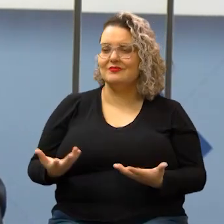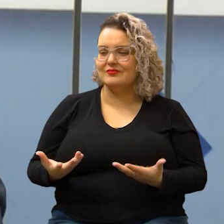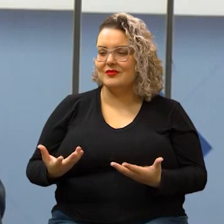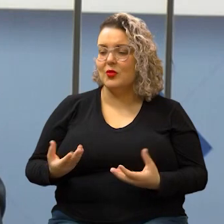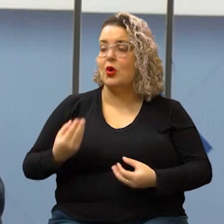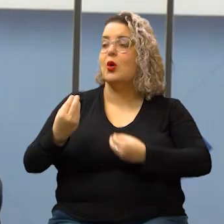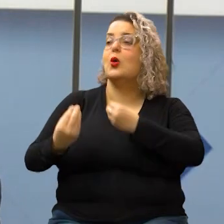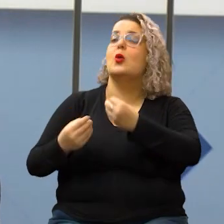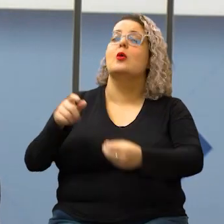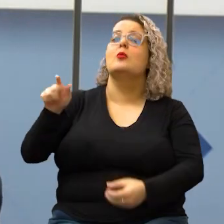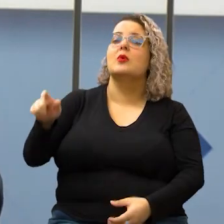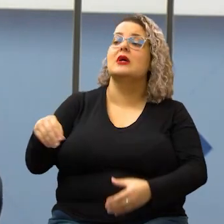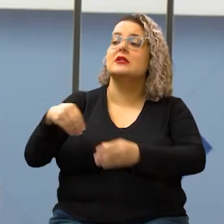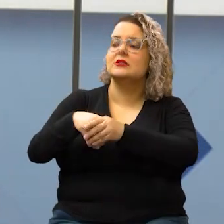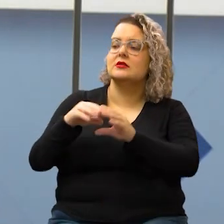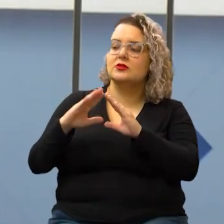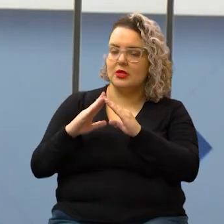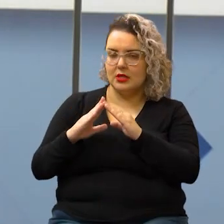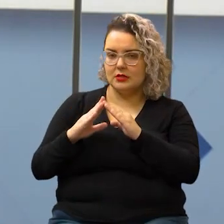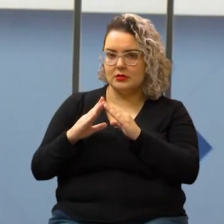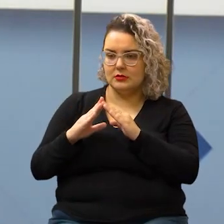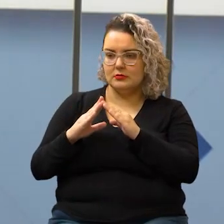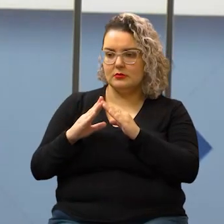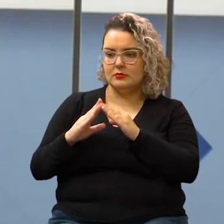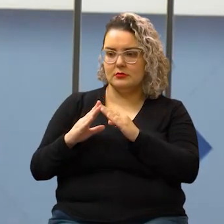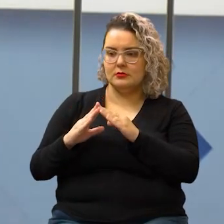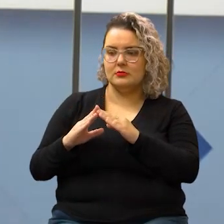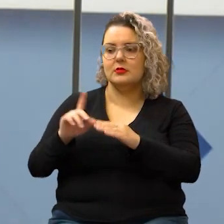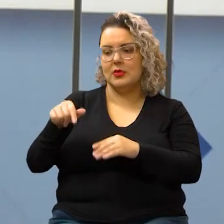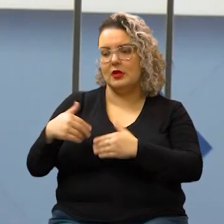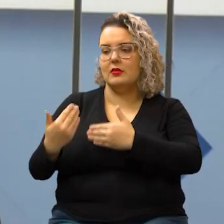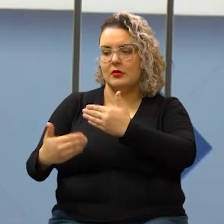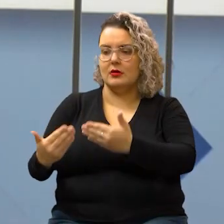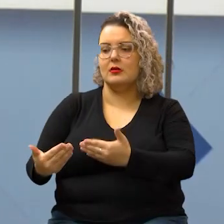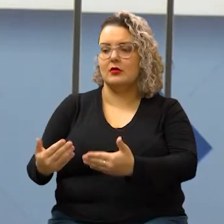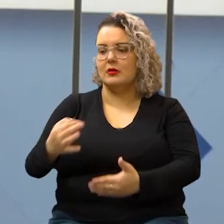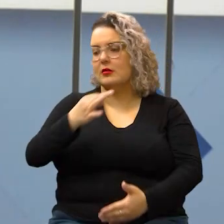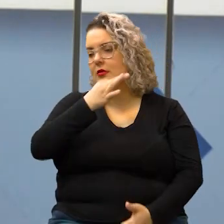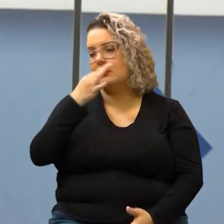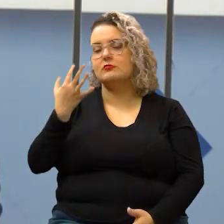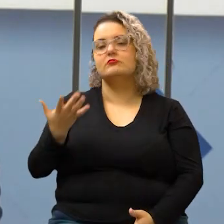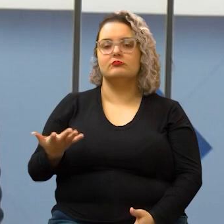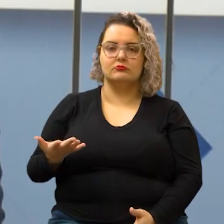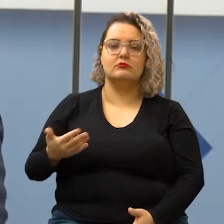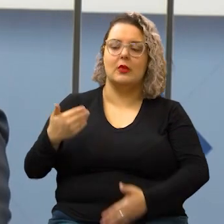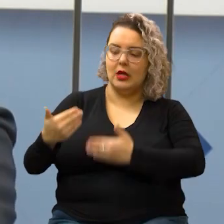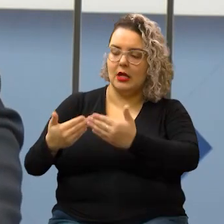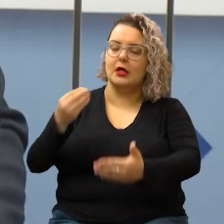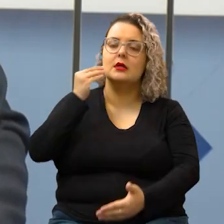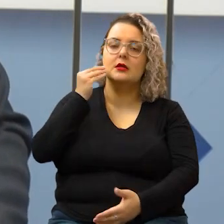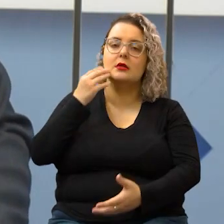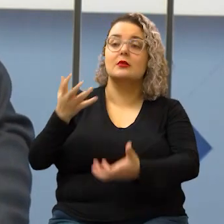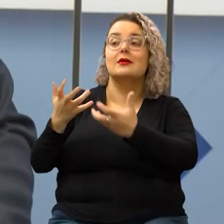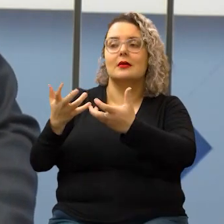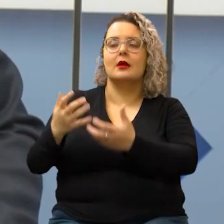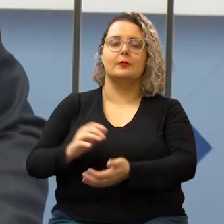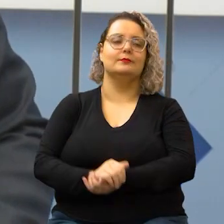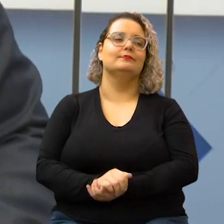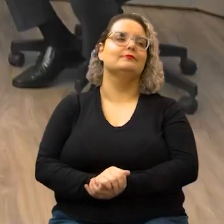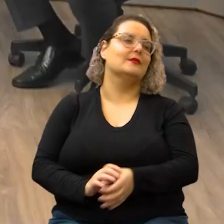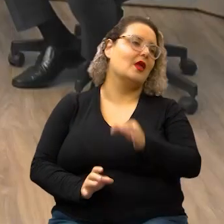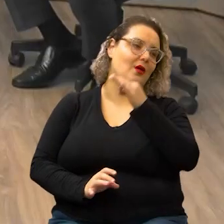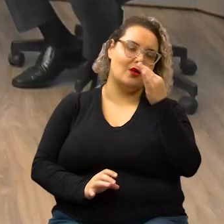Como que está essa pessoa dentro da sua casa? Tá ótimo. E assim a gente vai tentando ajudar quem quer ser ajudado. Doutor